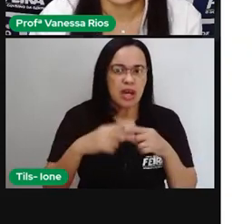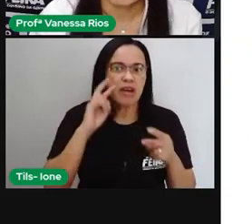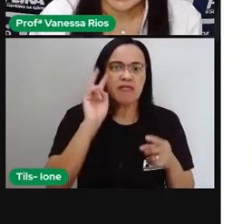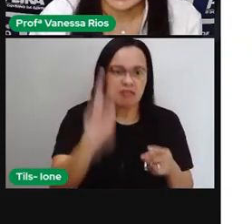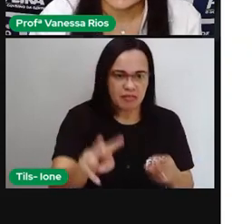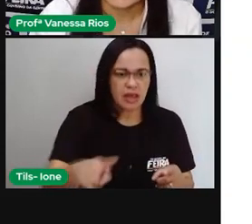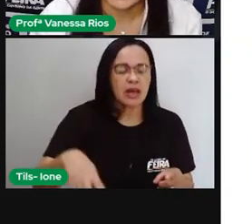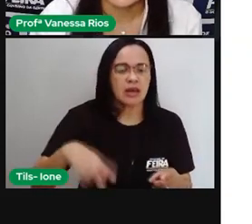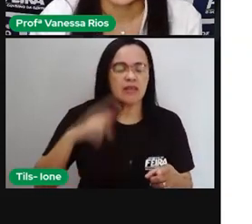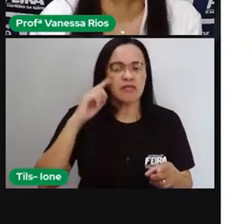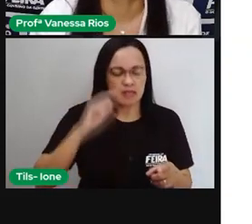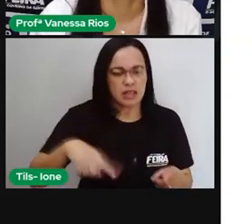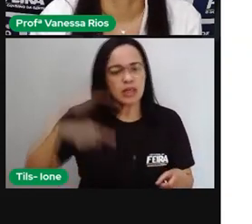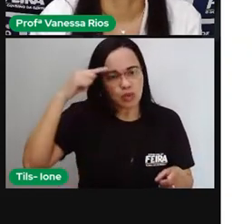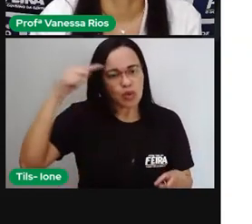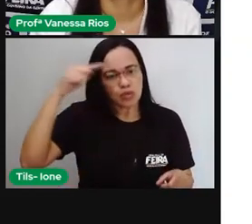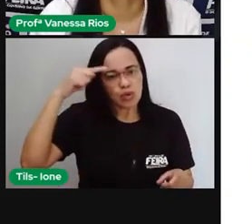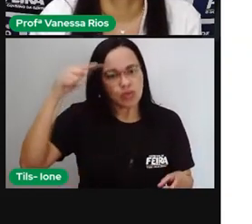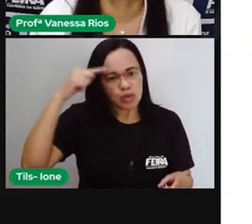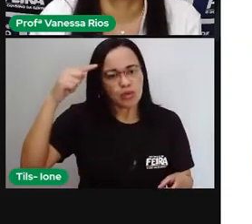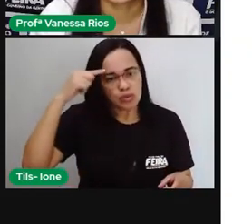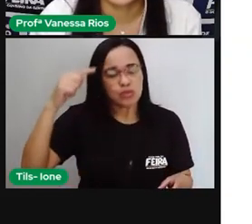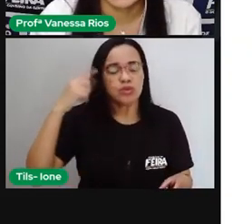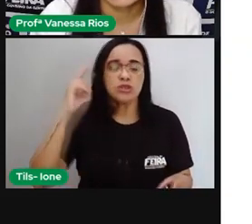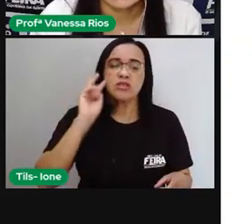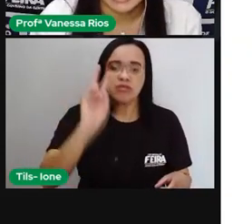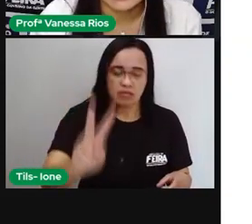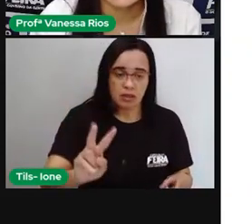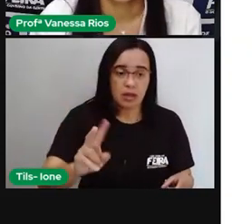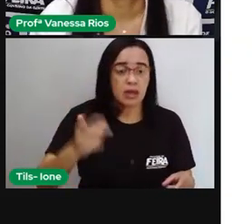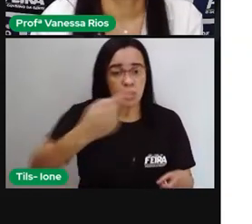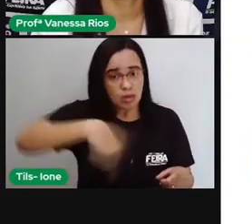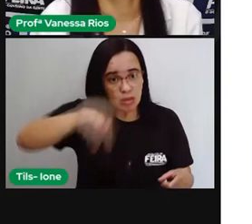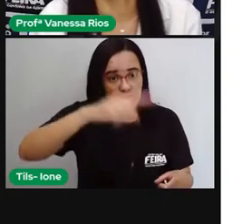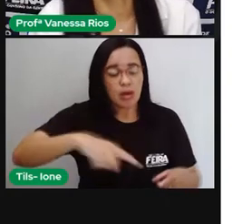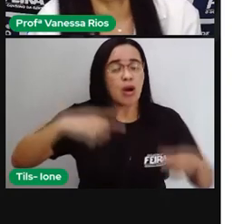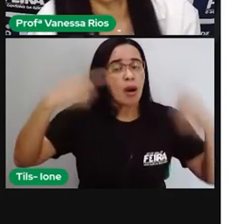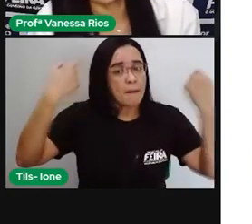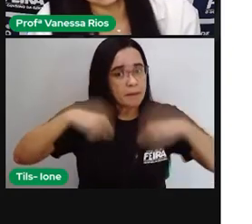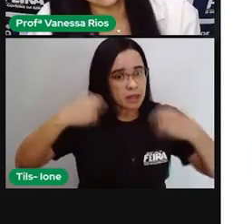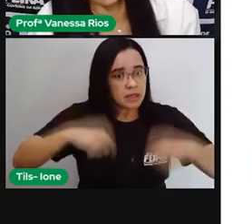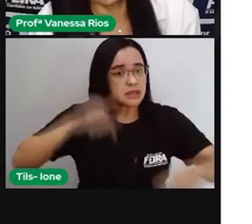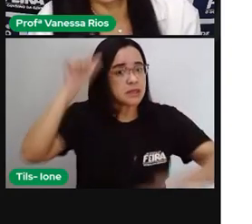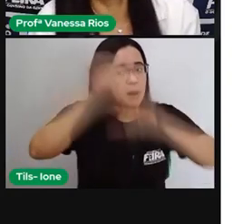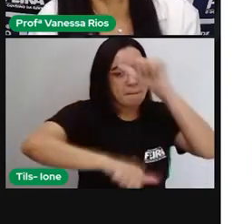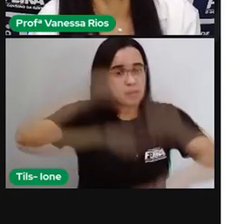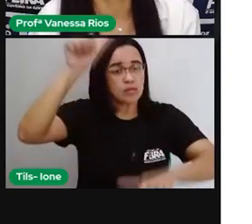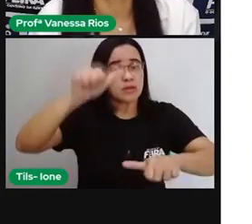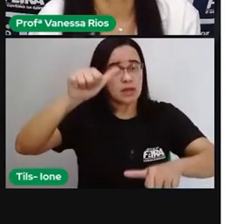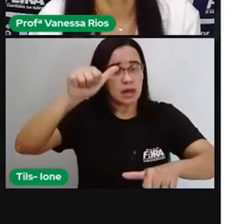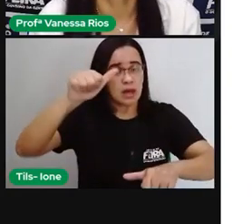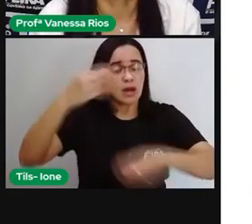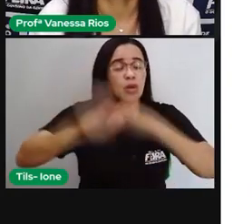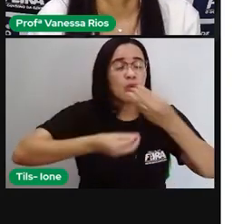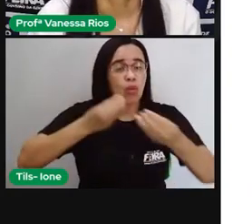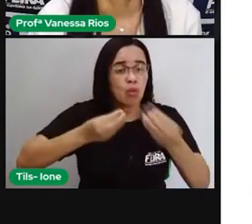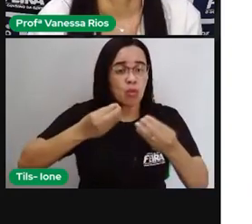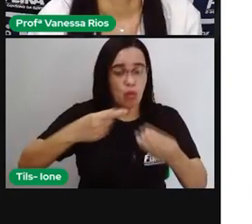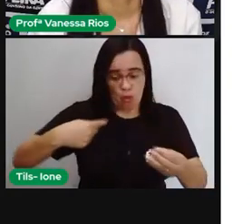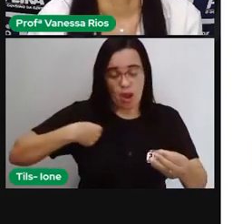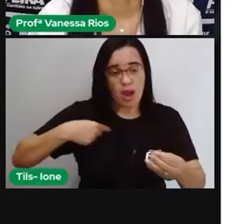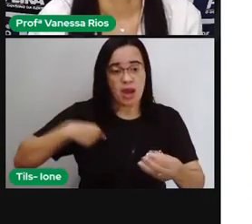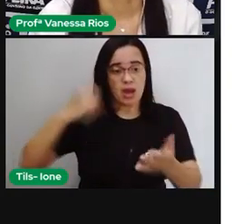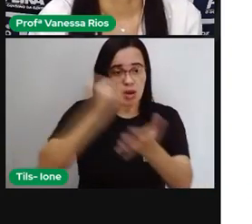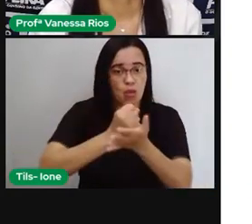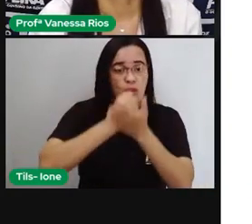fazer a nossa parte, não é? Que é entendendo como tudo isso acontece e de que forma cada um pode contribuir